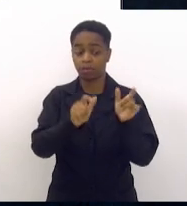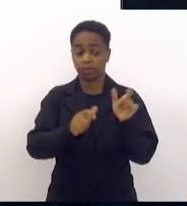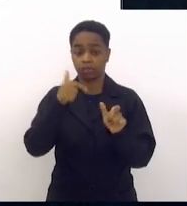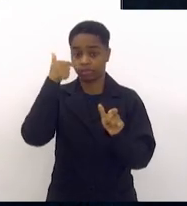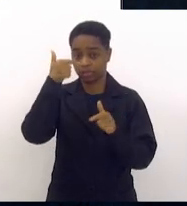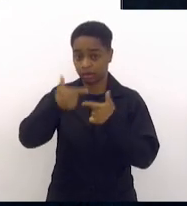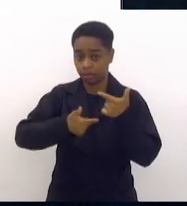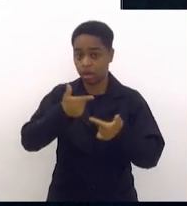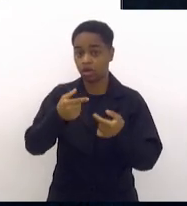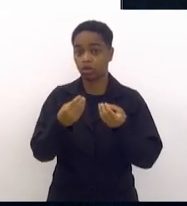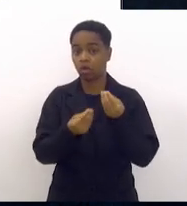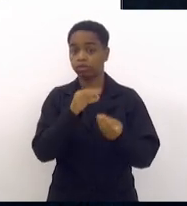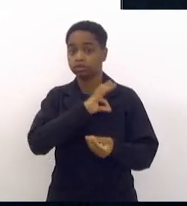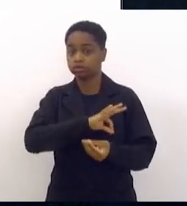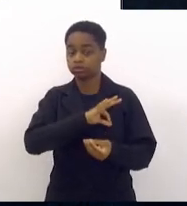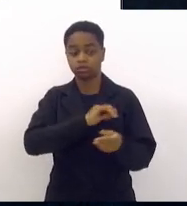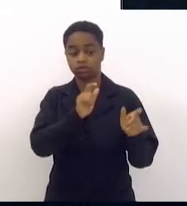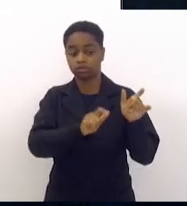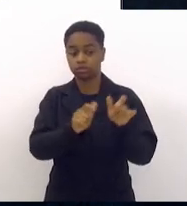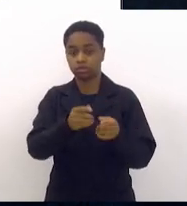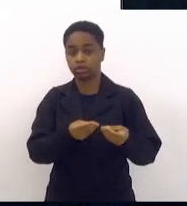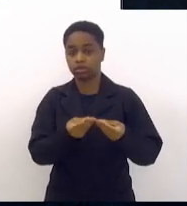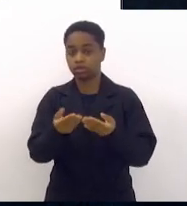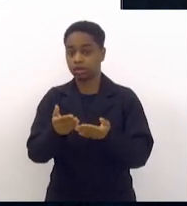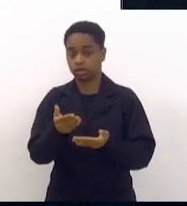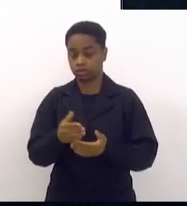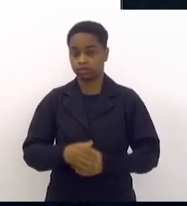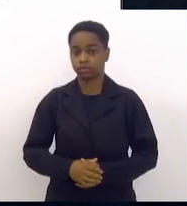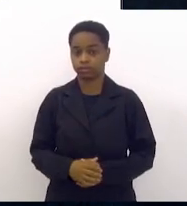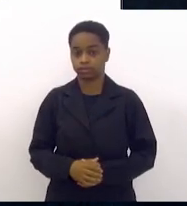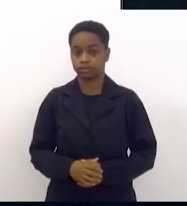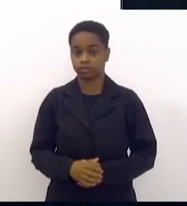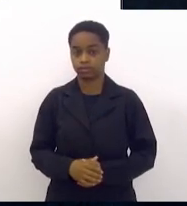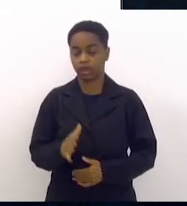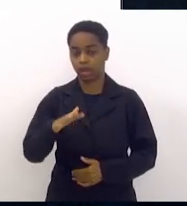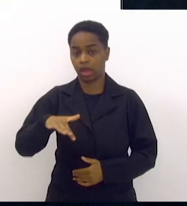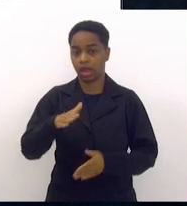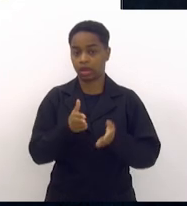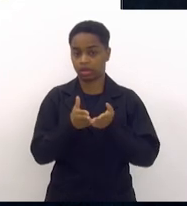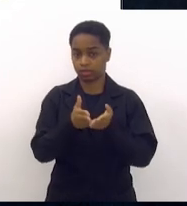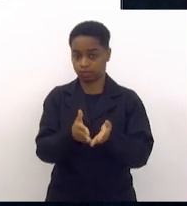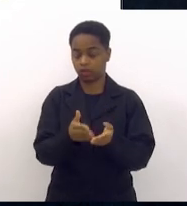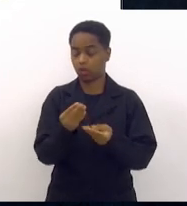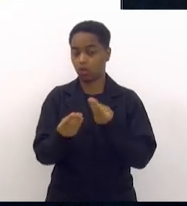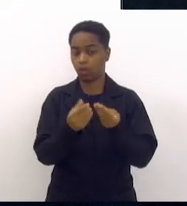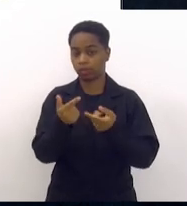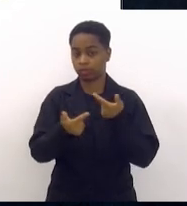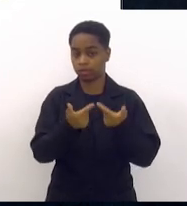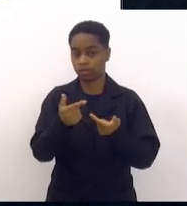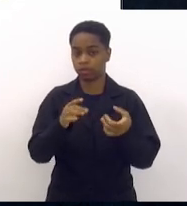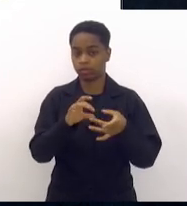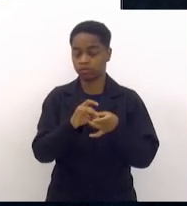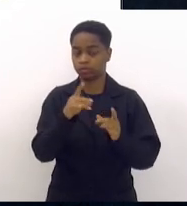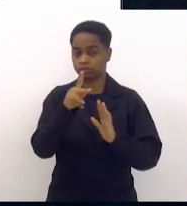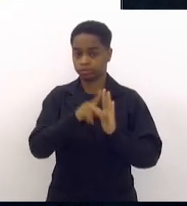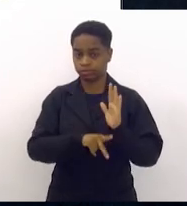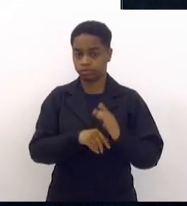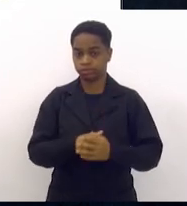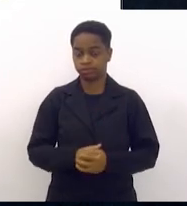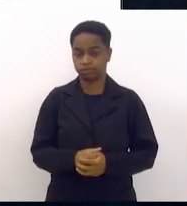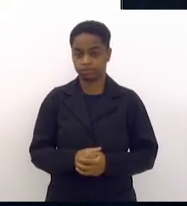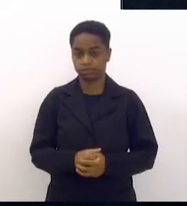remuneração os trabalhadores da indústria naval eh vão vão trabalhar nesses projetos que vão aparecer